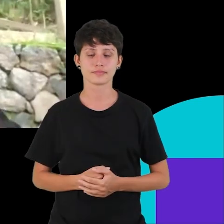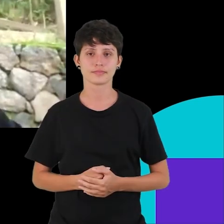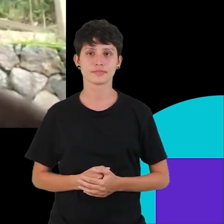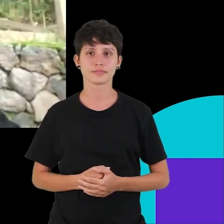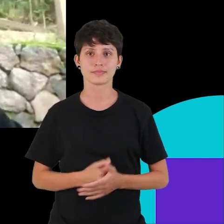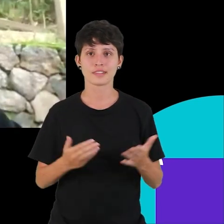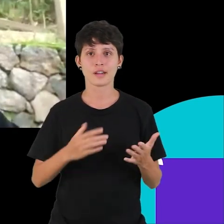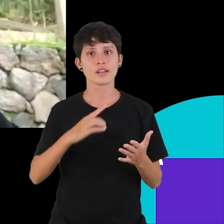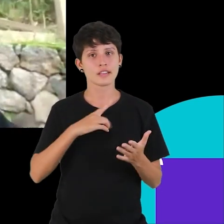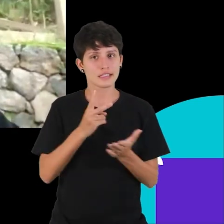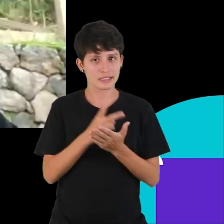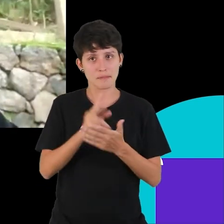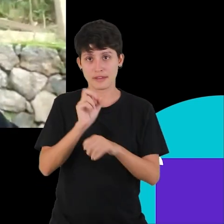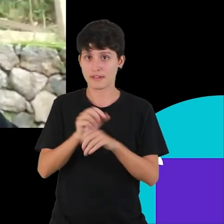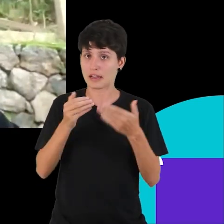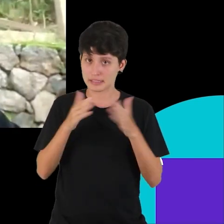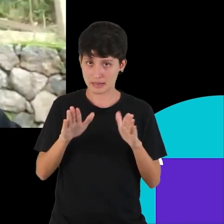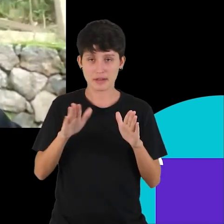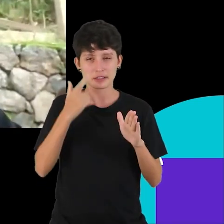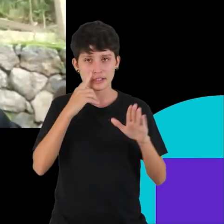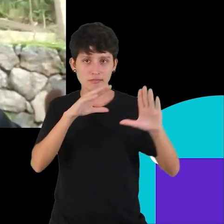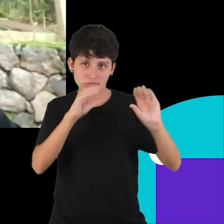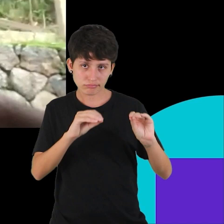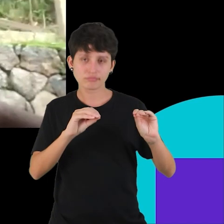que modelo mental, que crença está suportando esse sistema.